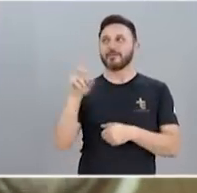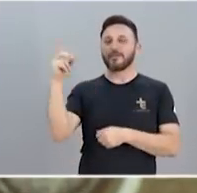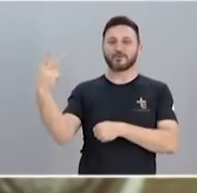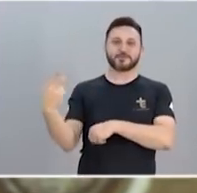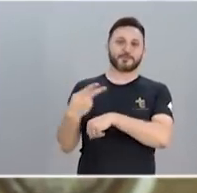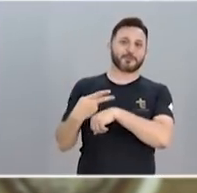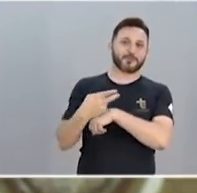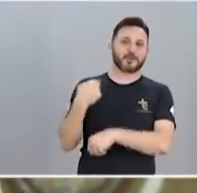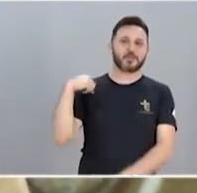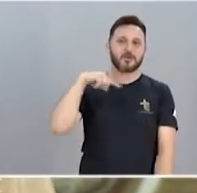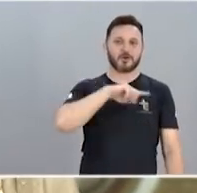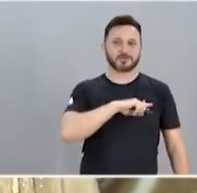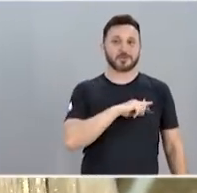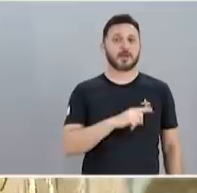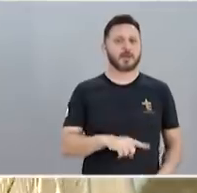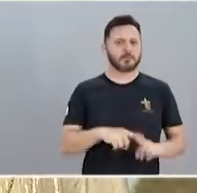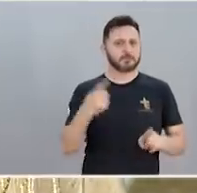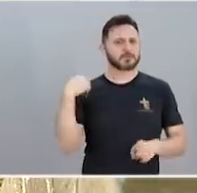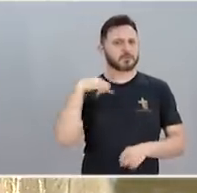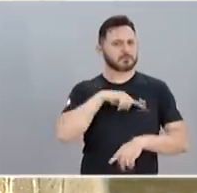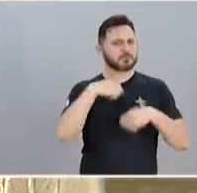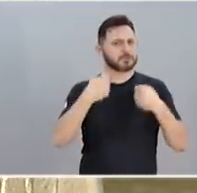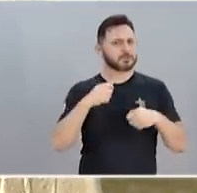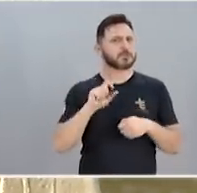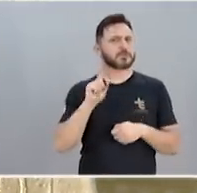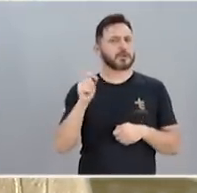se deixar encontrar por Deus.